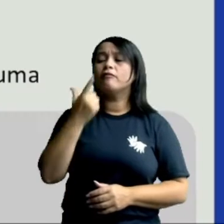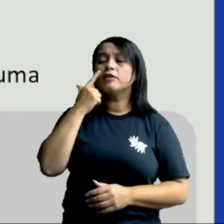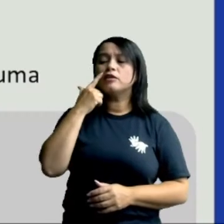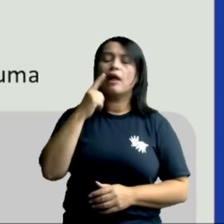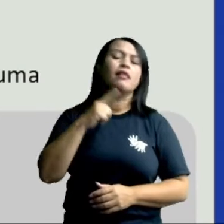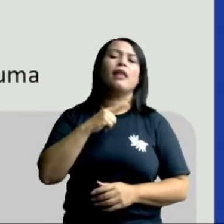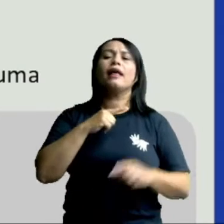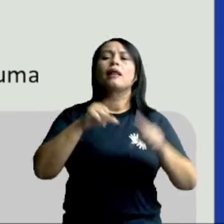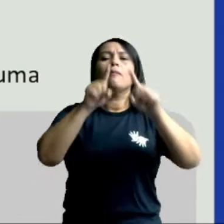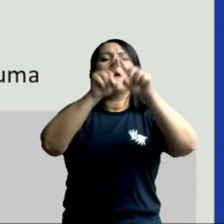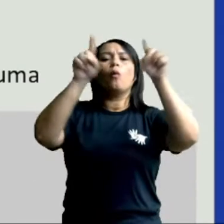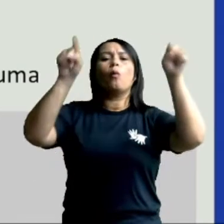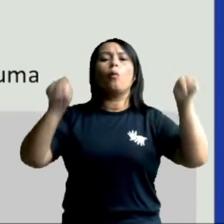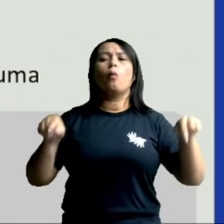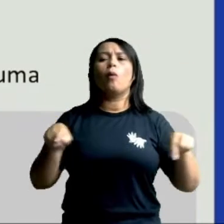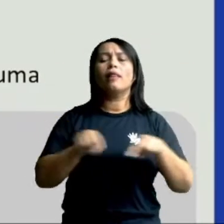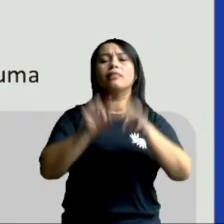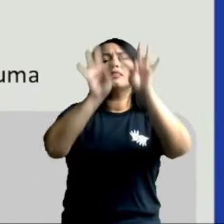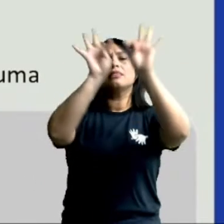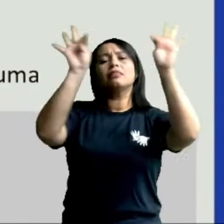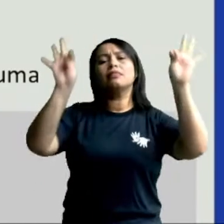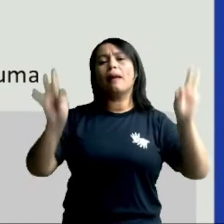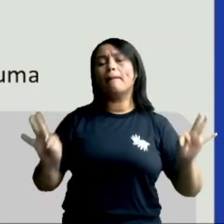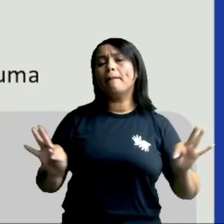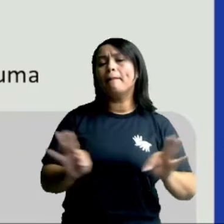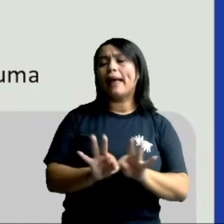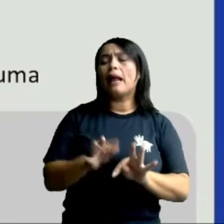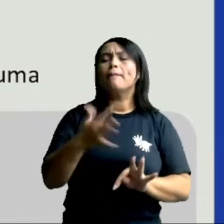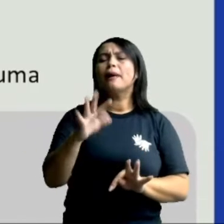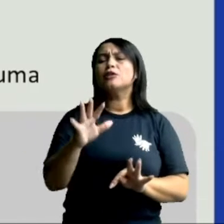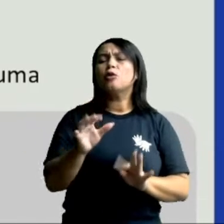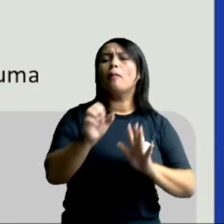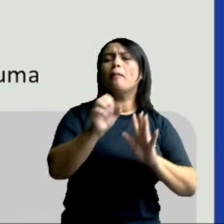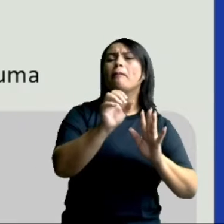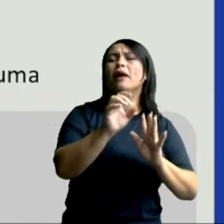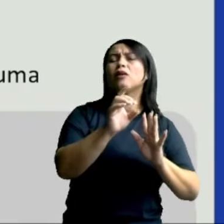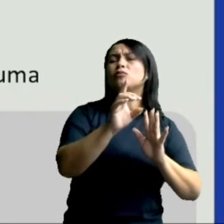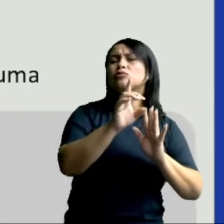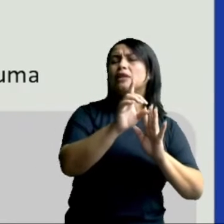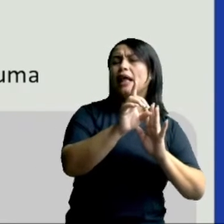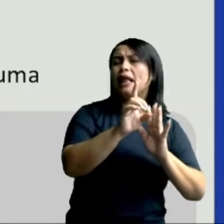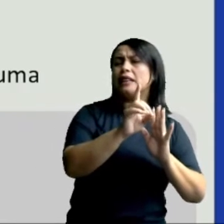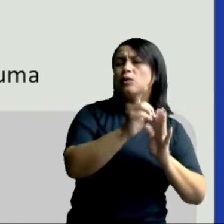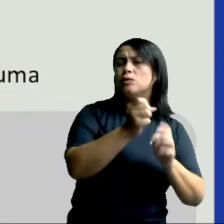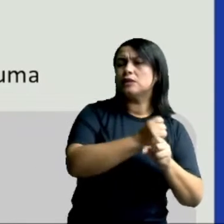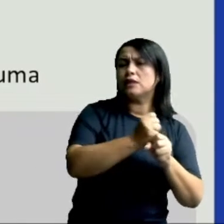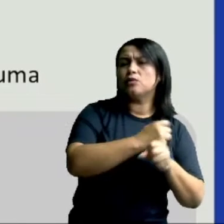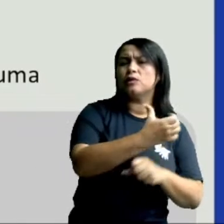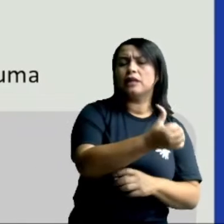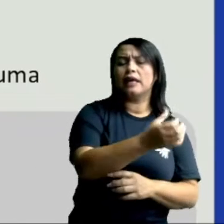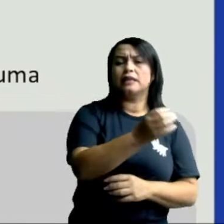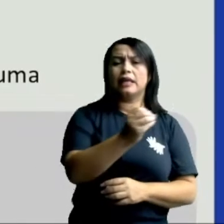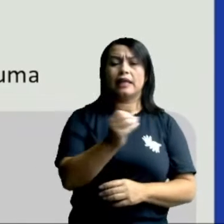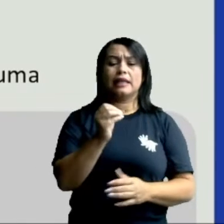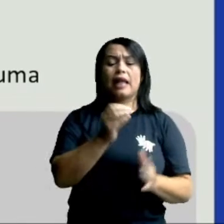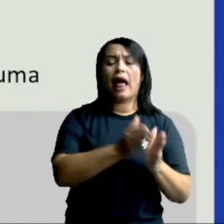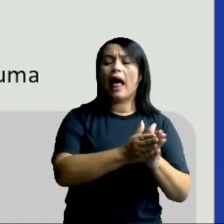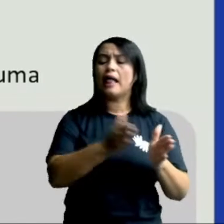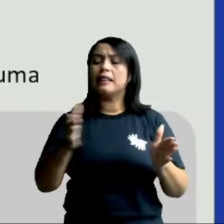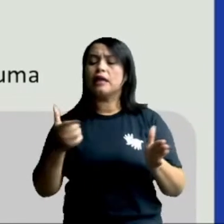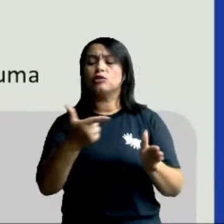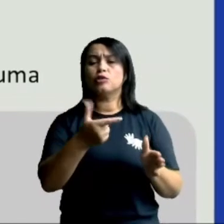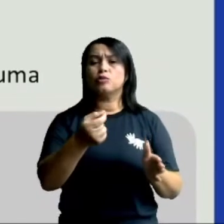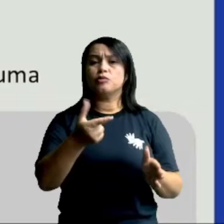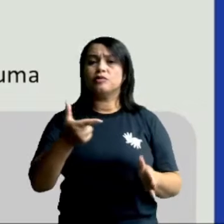uma tabelinha, né, da década de 60 para de 2020, que éramos 6